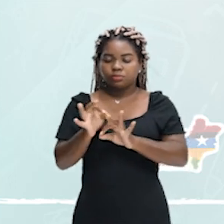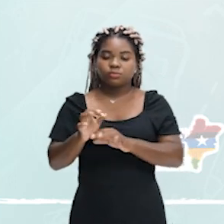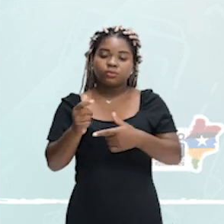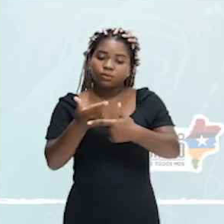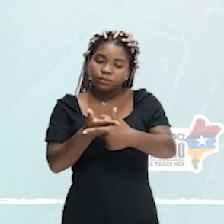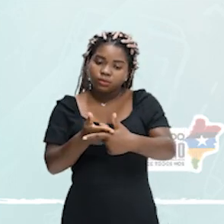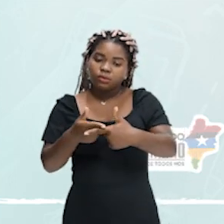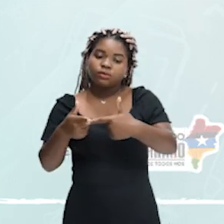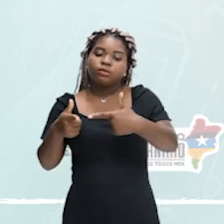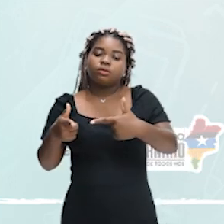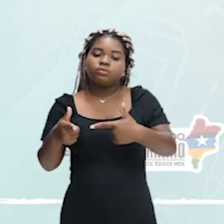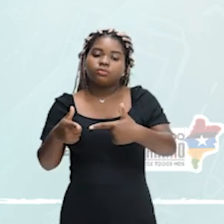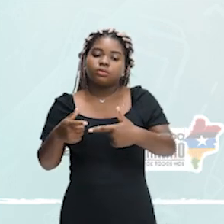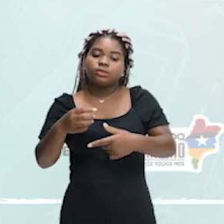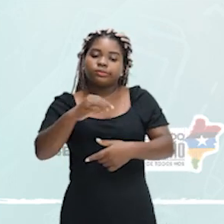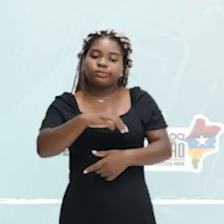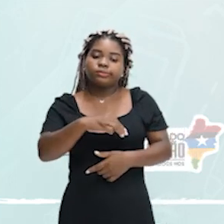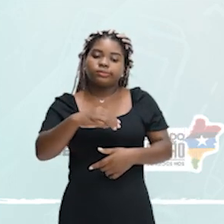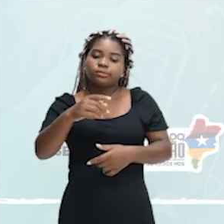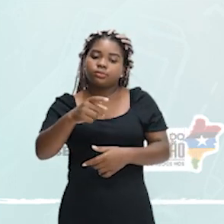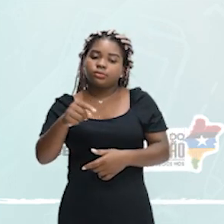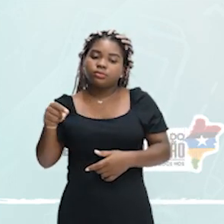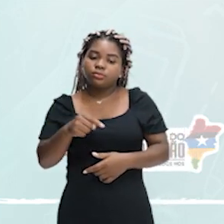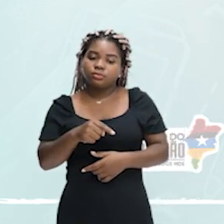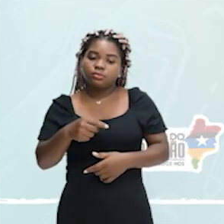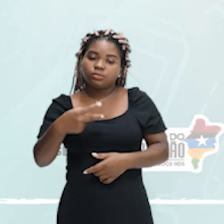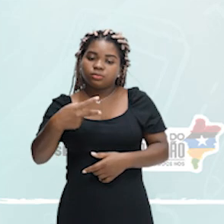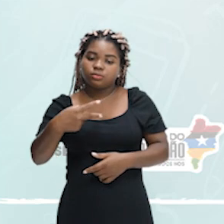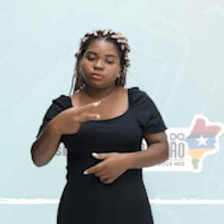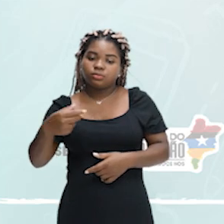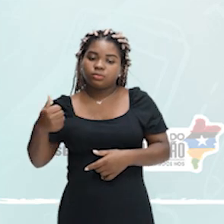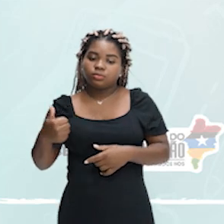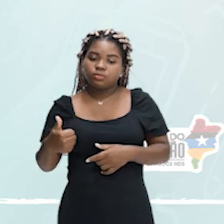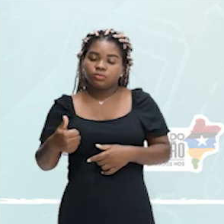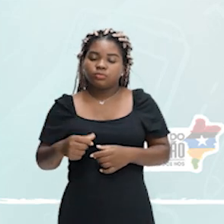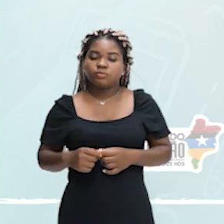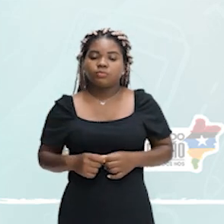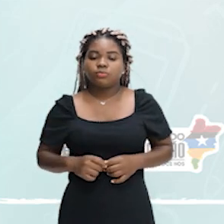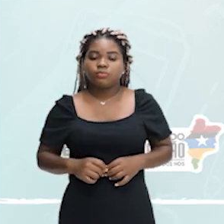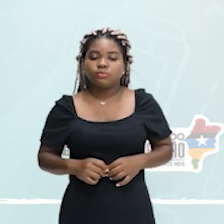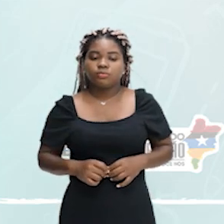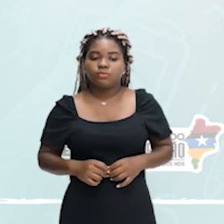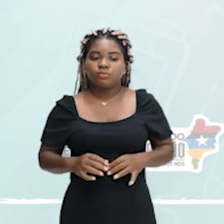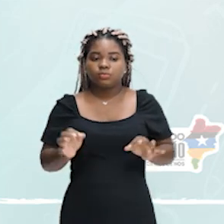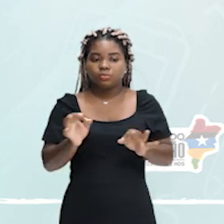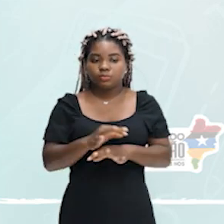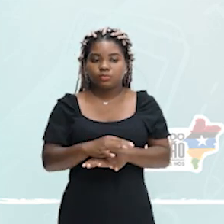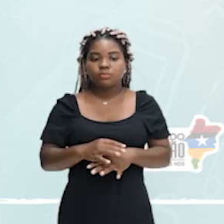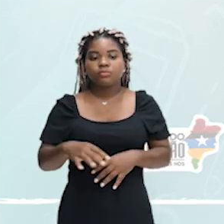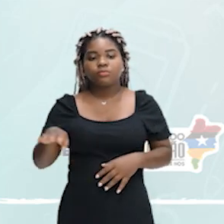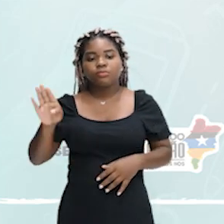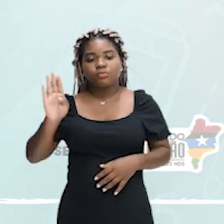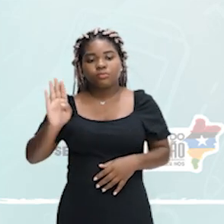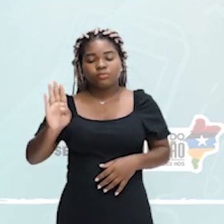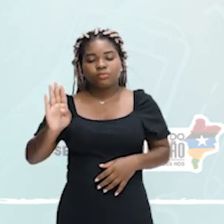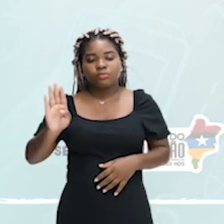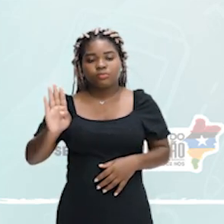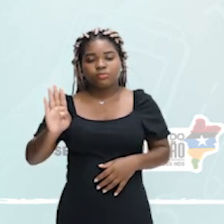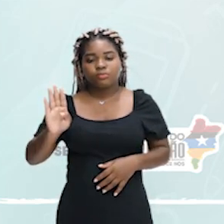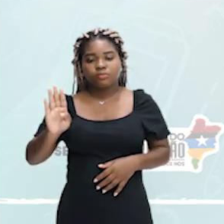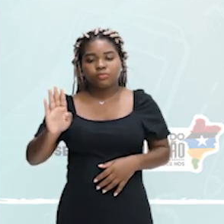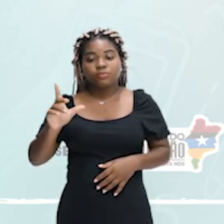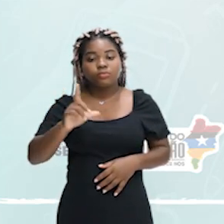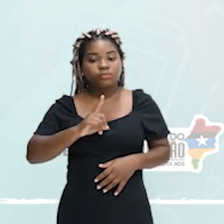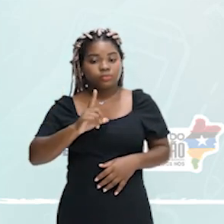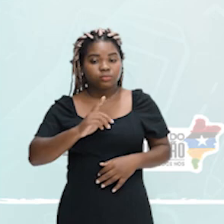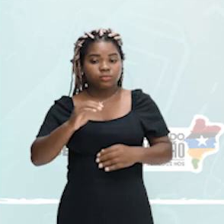ambos os membros pelo número 2, nós concluímos que o m vai ser maior que 1. Para finalizar, nossa letra B, agora ela tem que